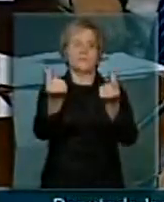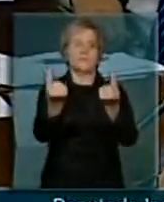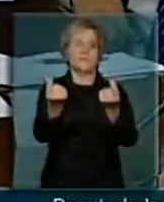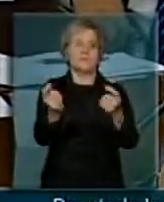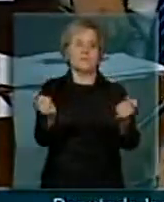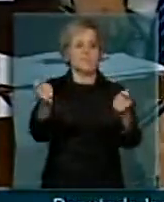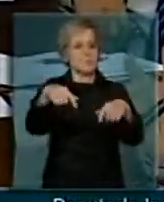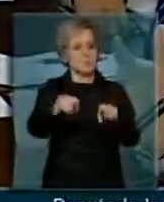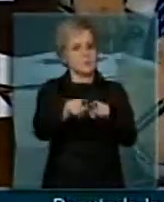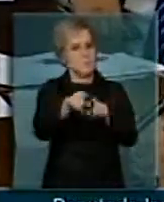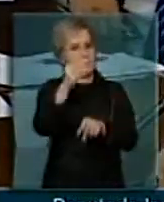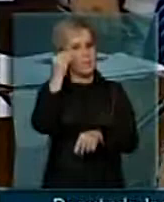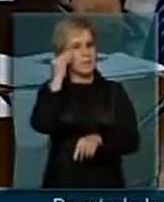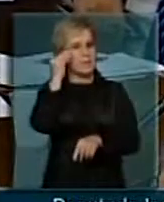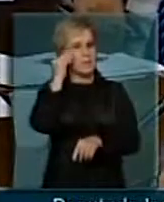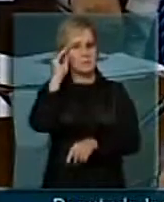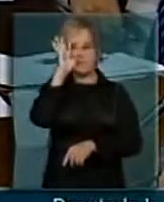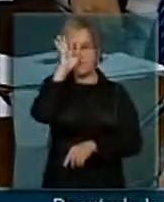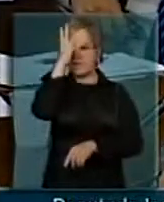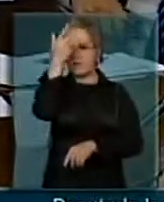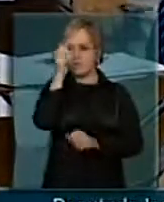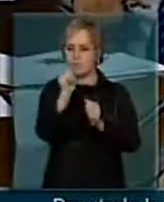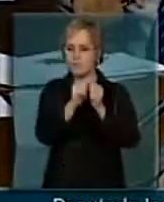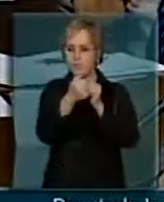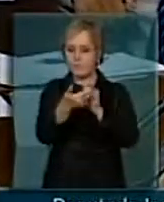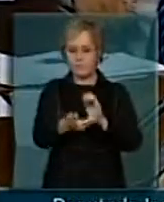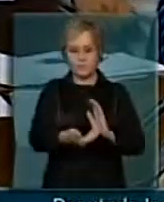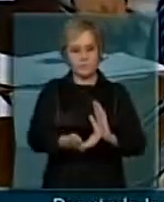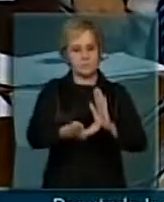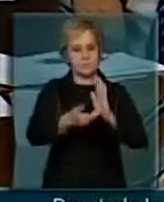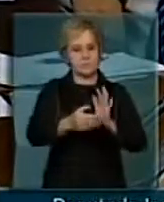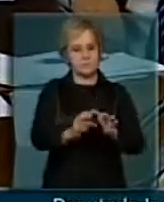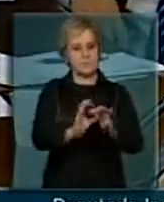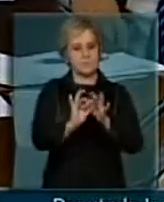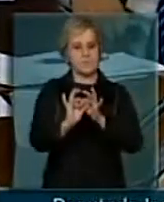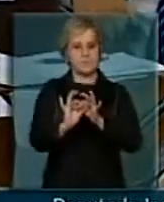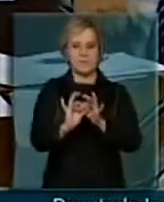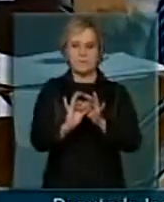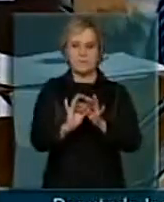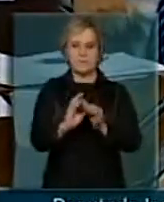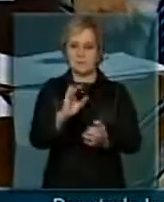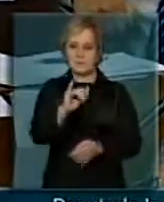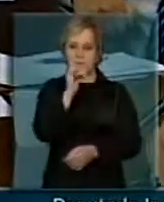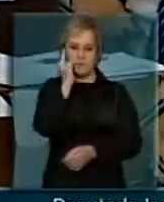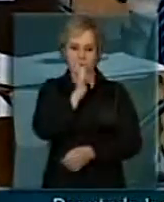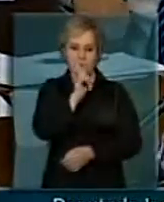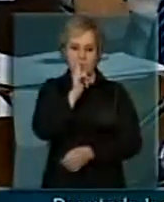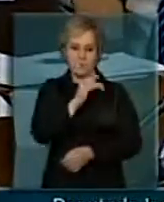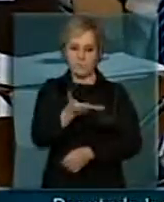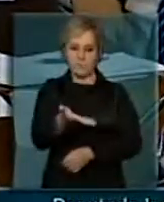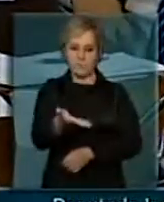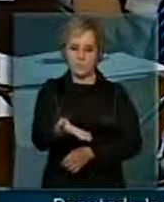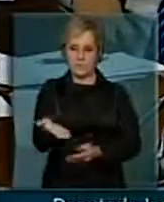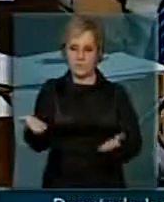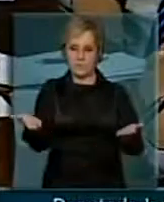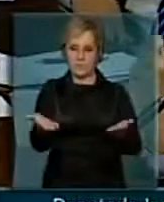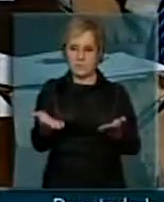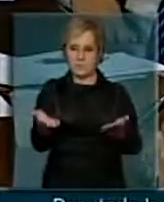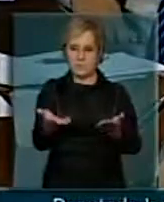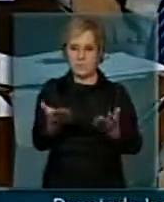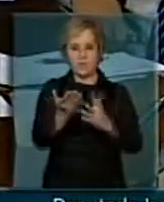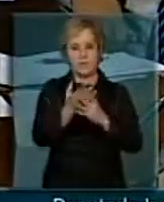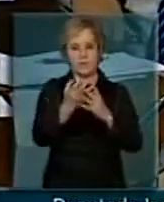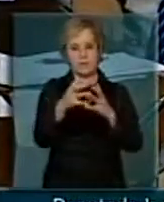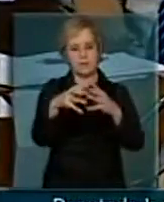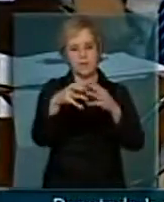tentar resolver juntamente com essa casa, se o que nós pudermos aqui, em termos de